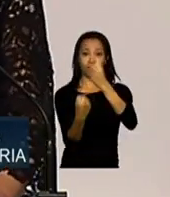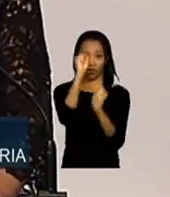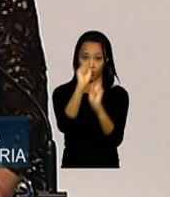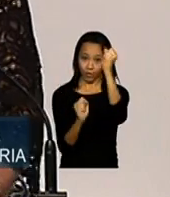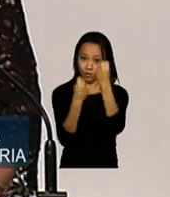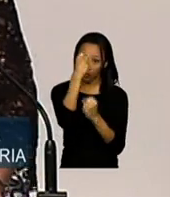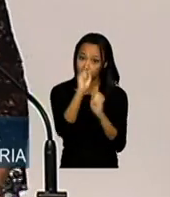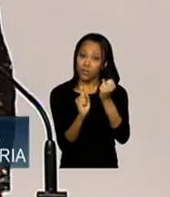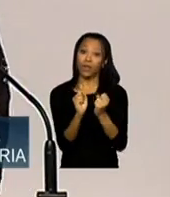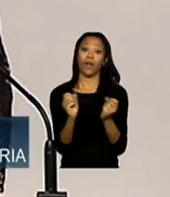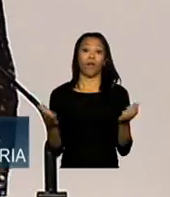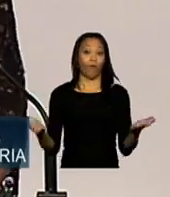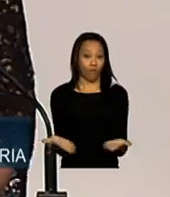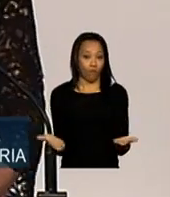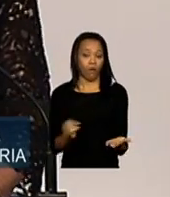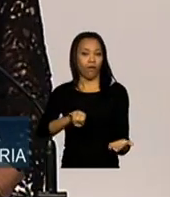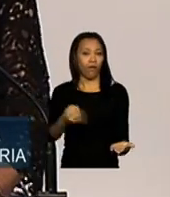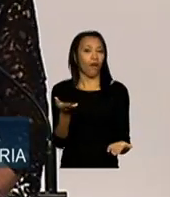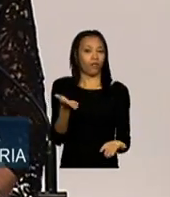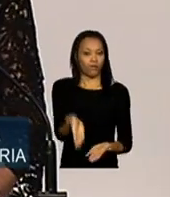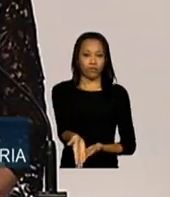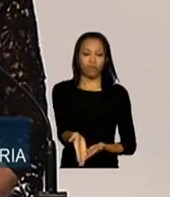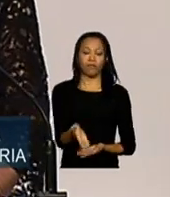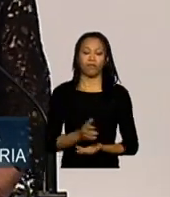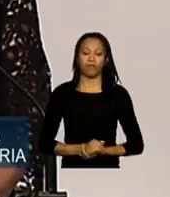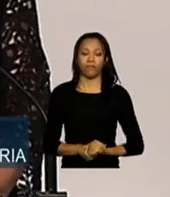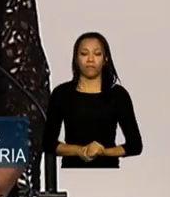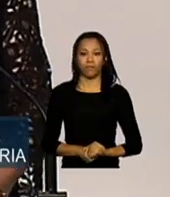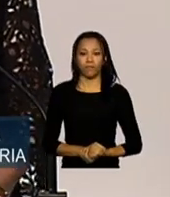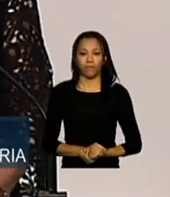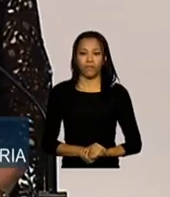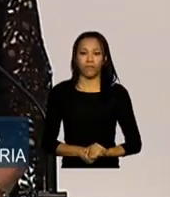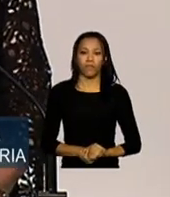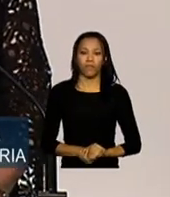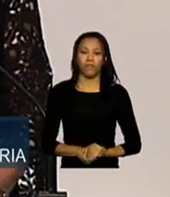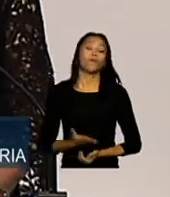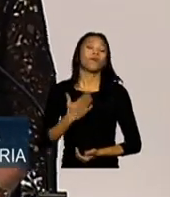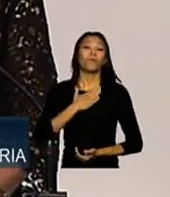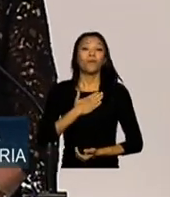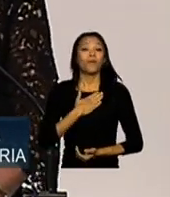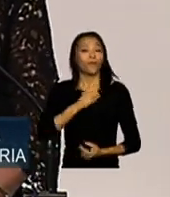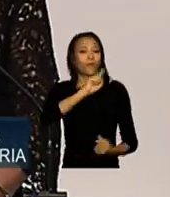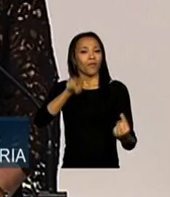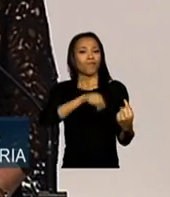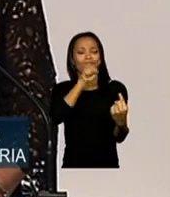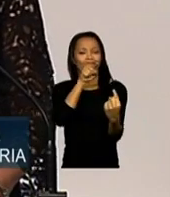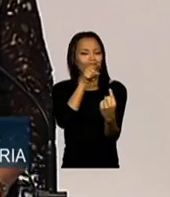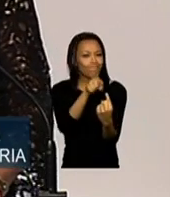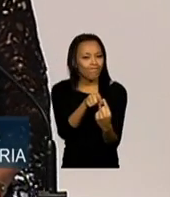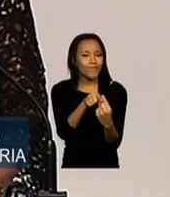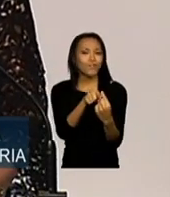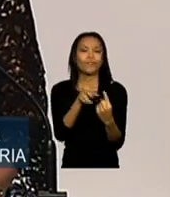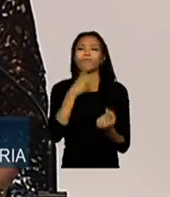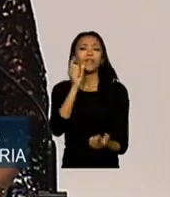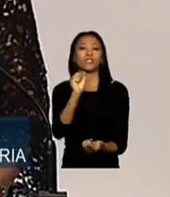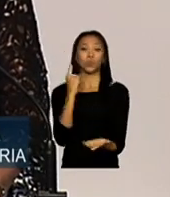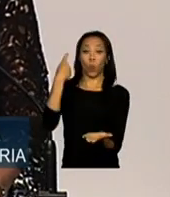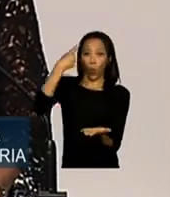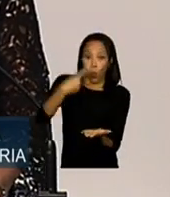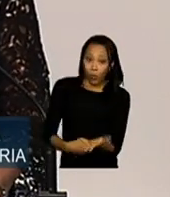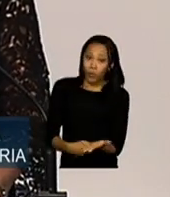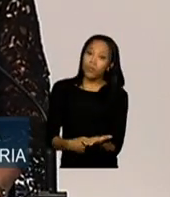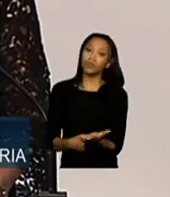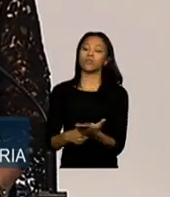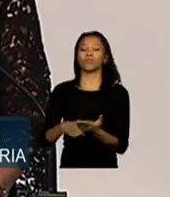nesta oportunidade, é meu objetivo falar do nosso compromisso com a